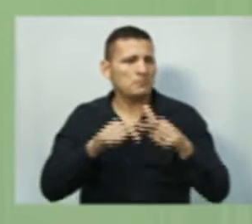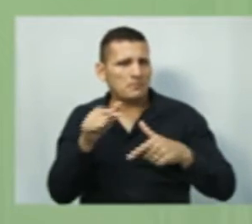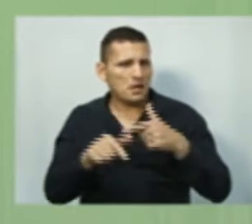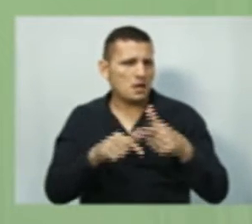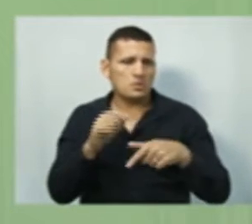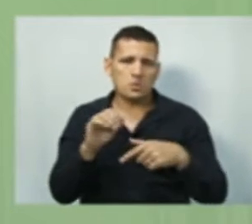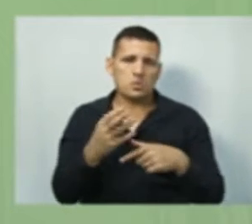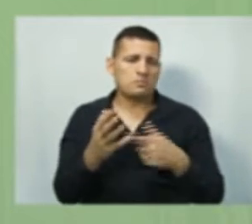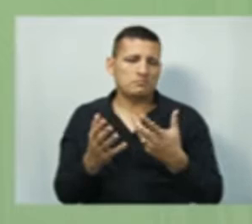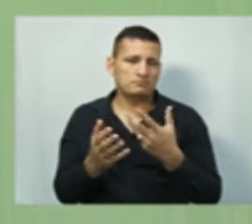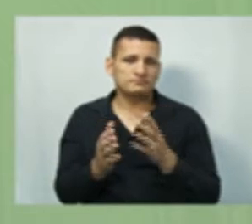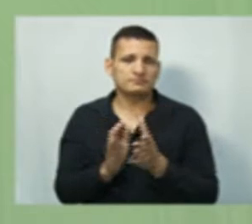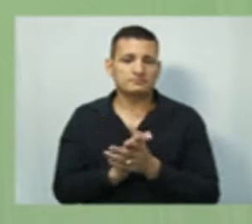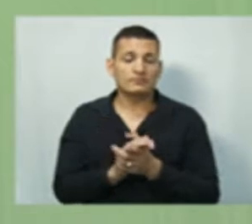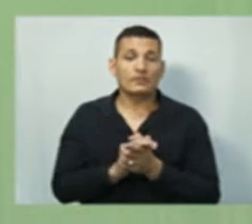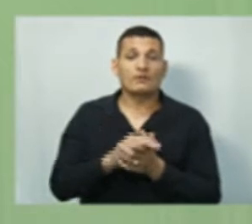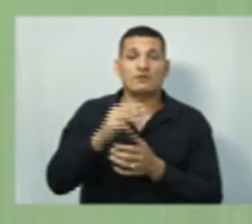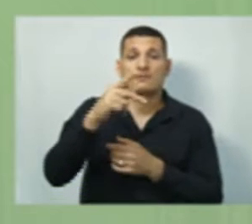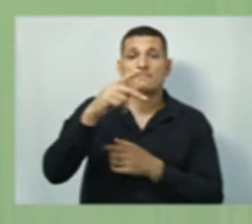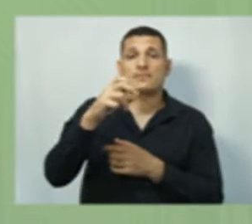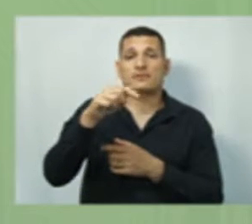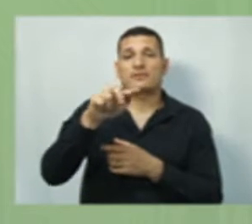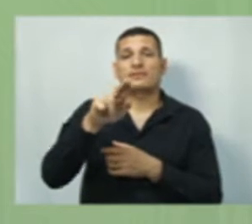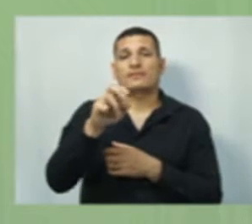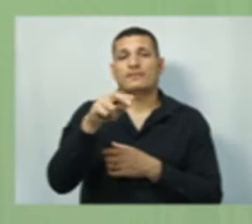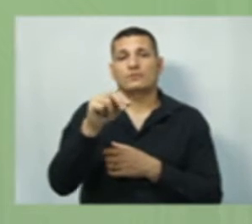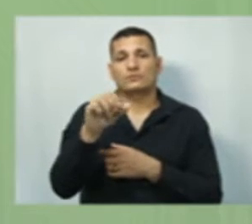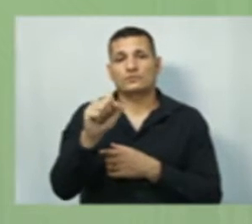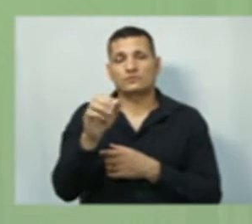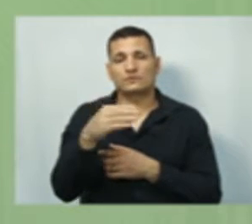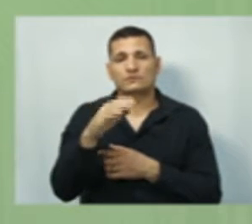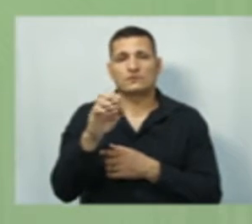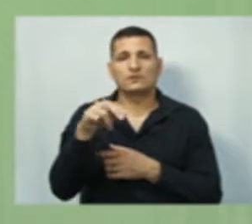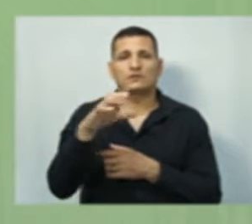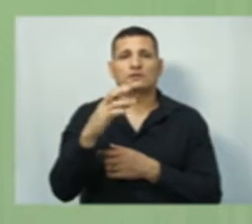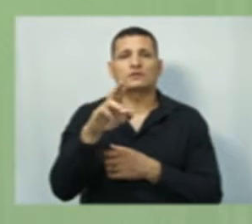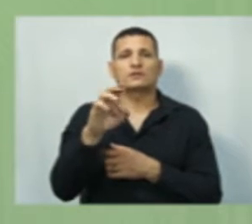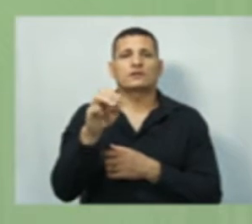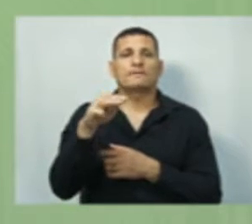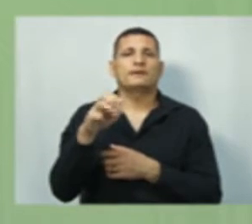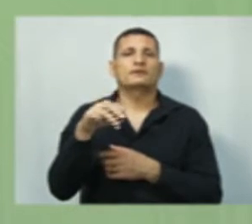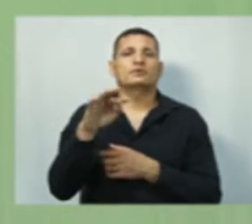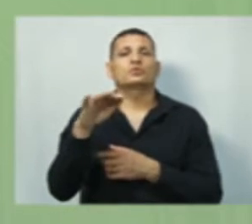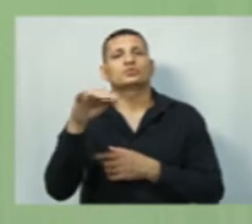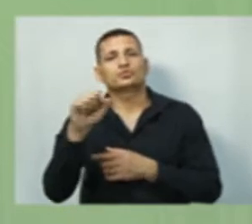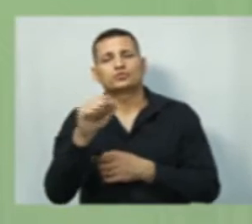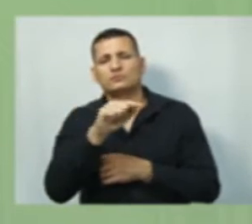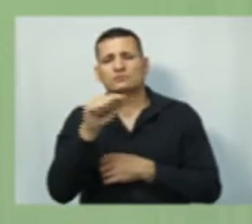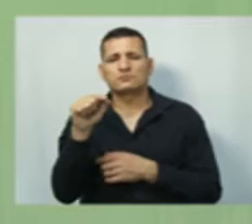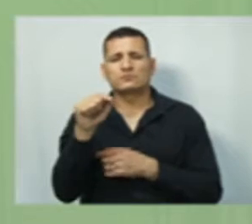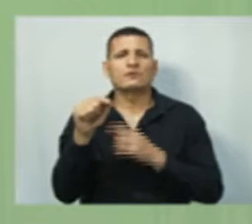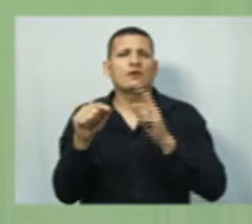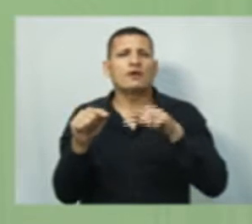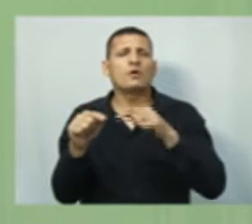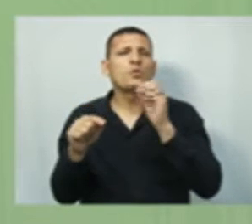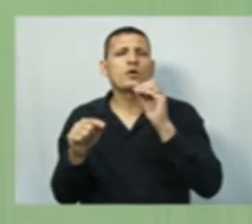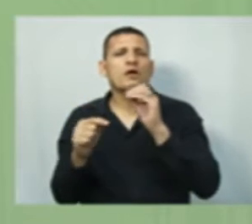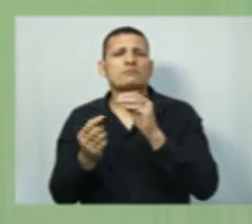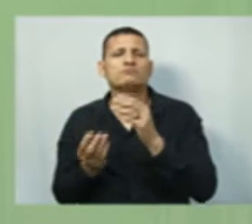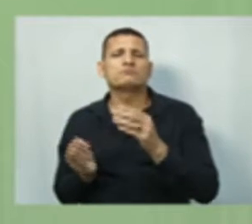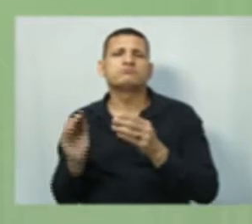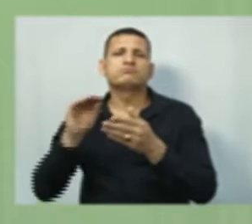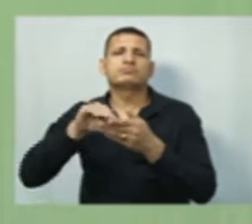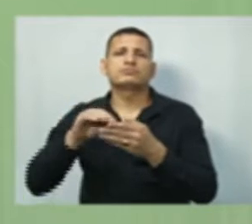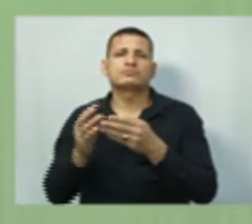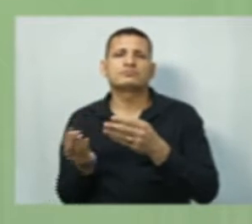essa parte, pequenos incrementos. Incrementos, o que significa essa palavra? Incrementos está ligado a adicionar. Então, se eu adicionar